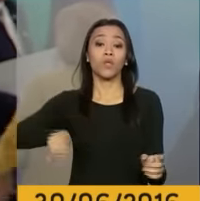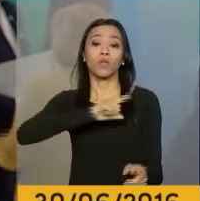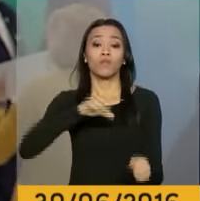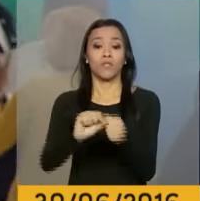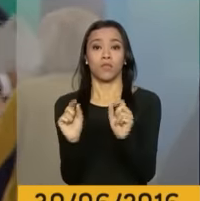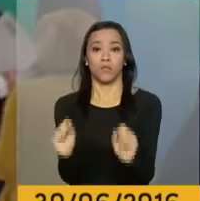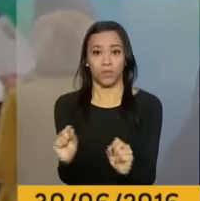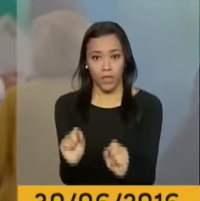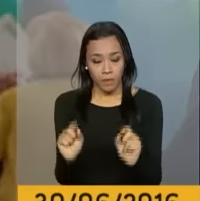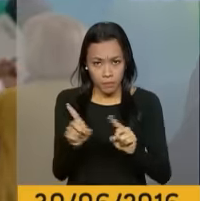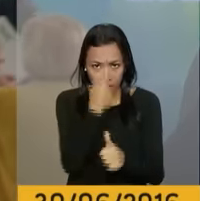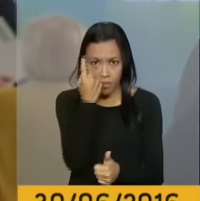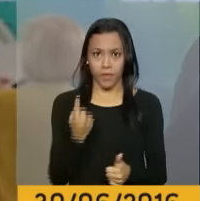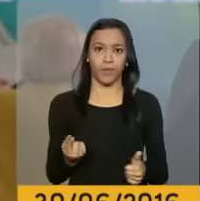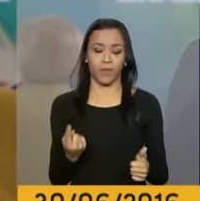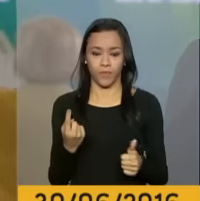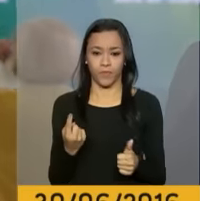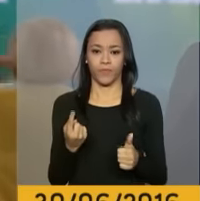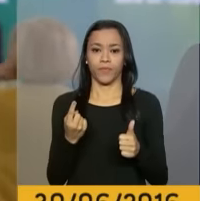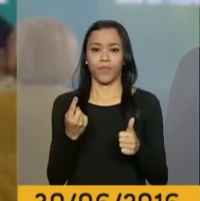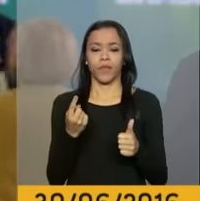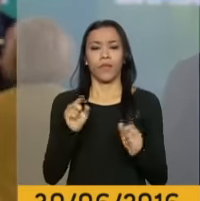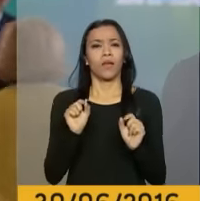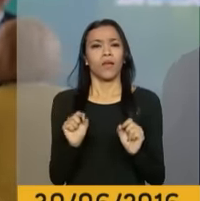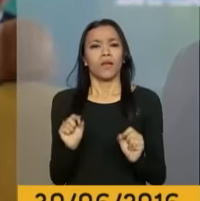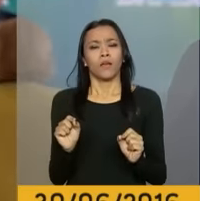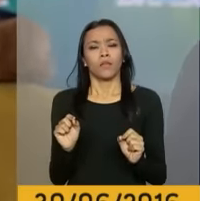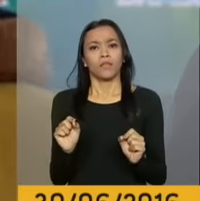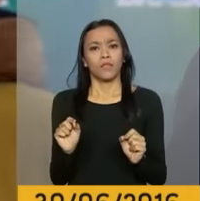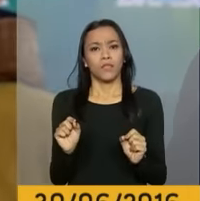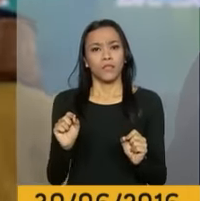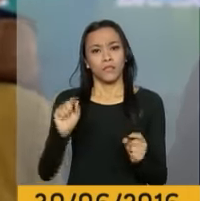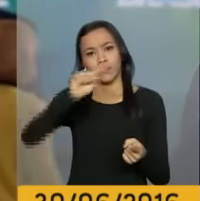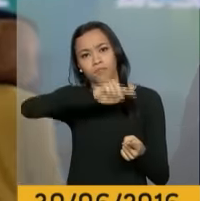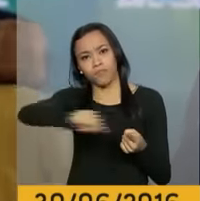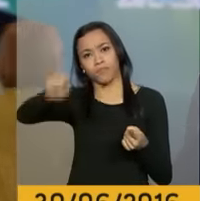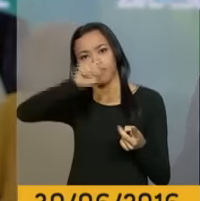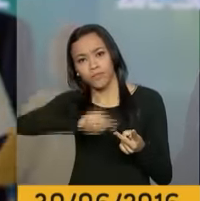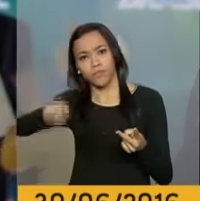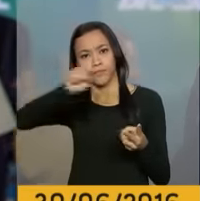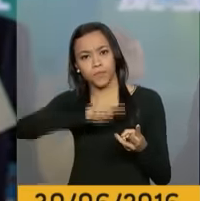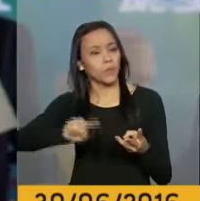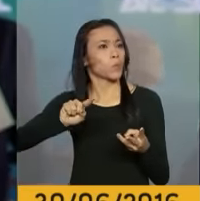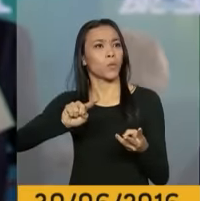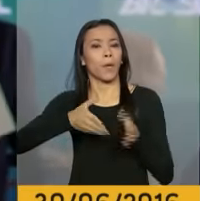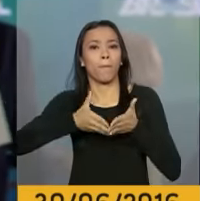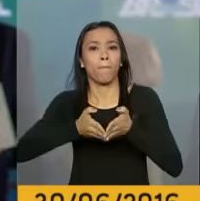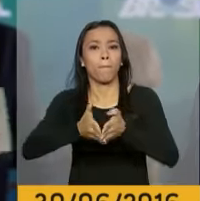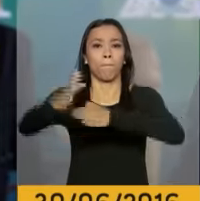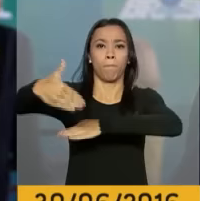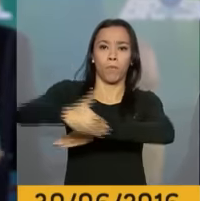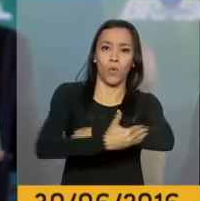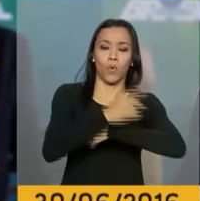sendo centrada em cima dessas particulares iniciativas em relação a porto,